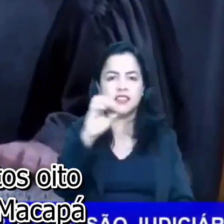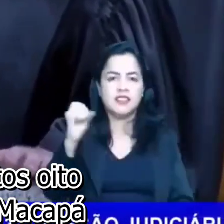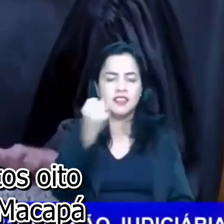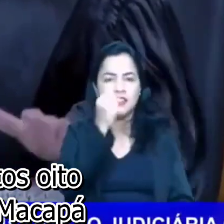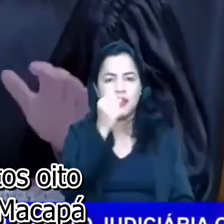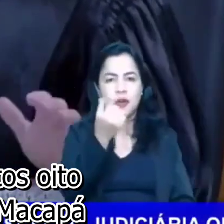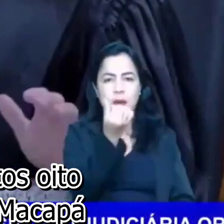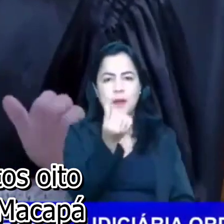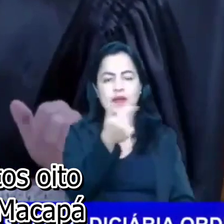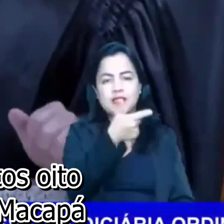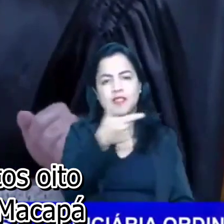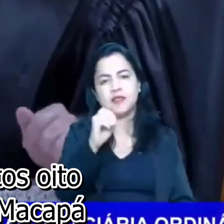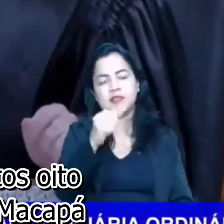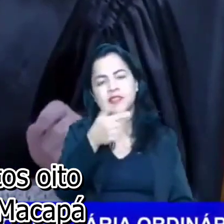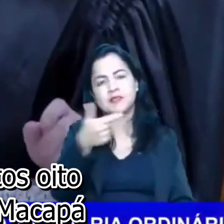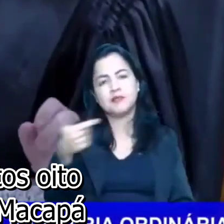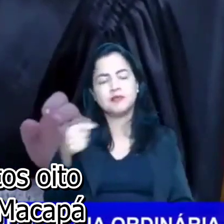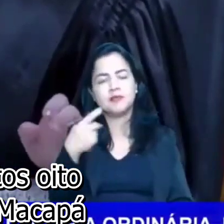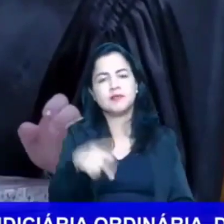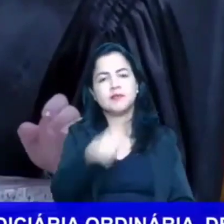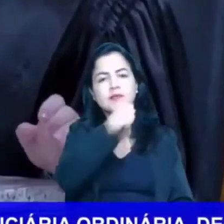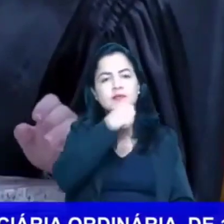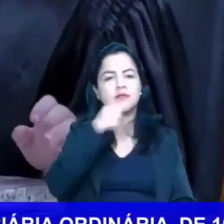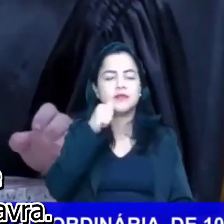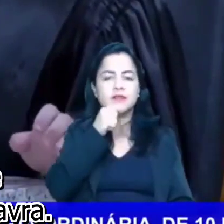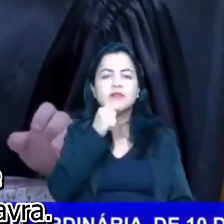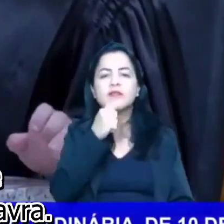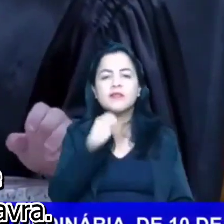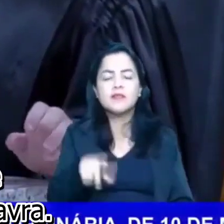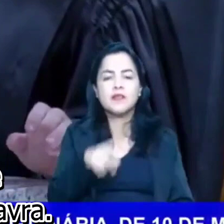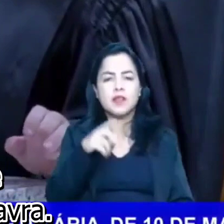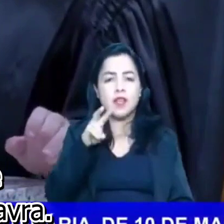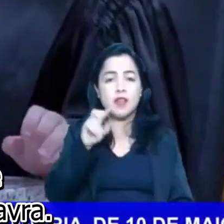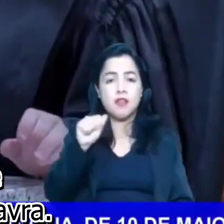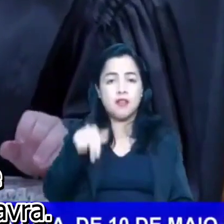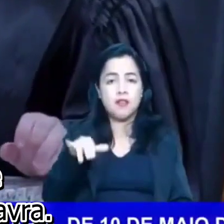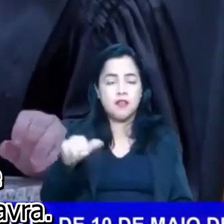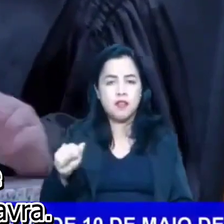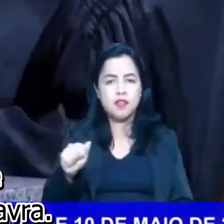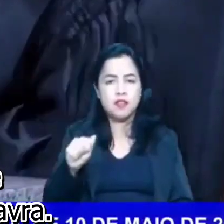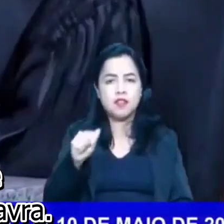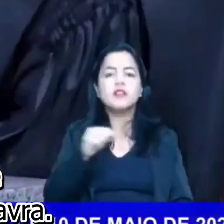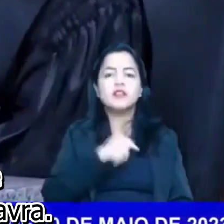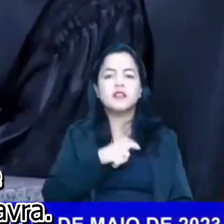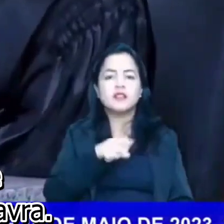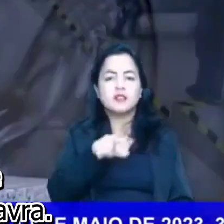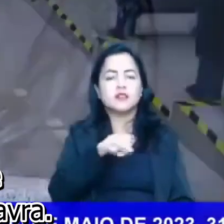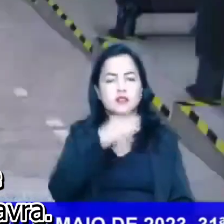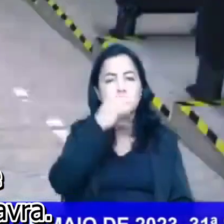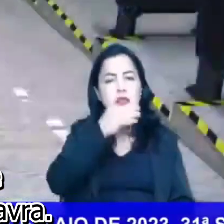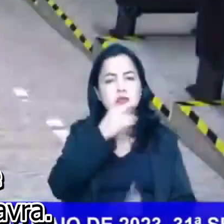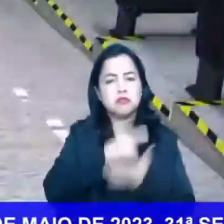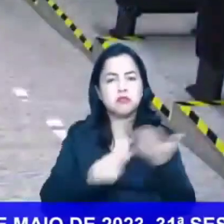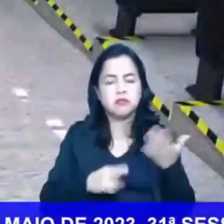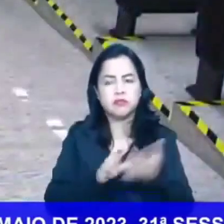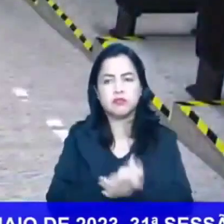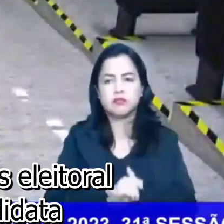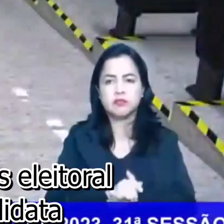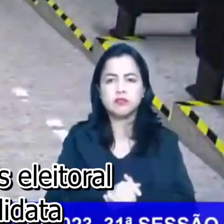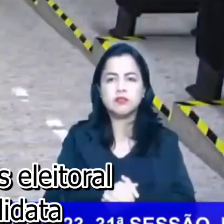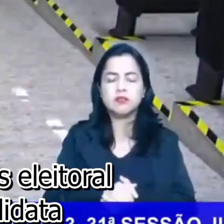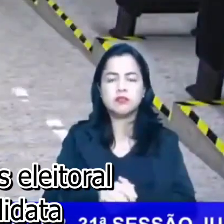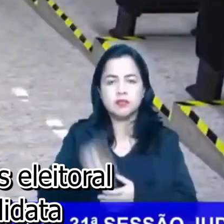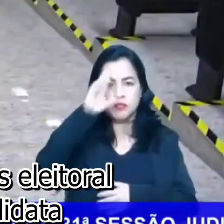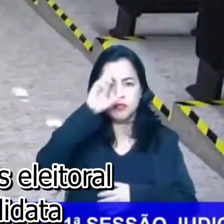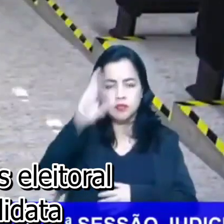0600886 de 2022, origem Macapá, interessada Vânia Conceição Pinto de Oliveira. Vossa Excelência está com a palavra. Excelências,